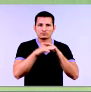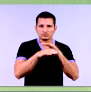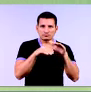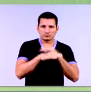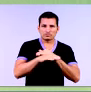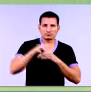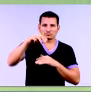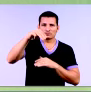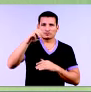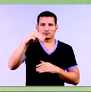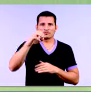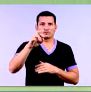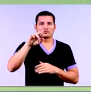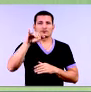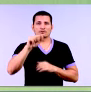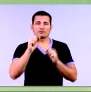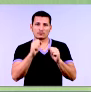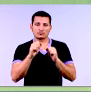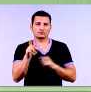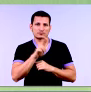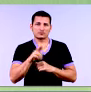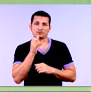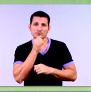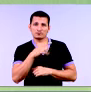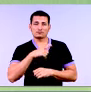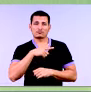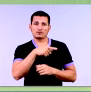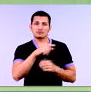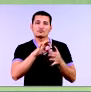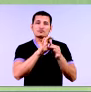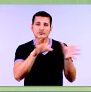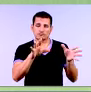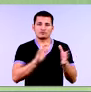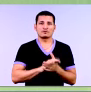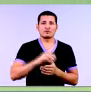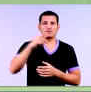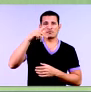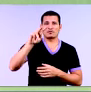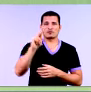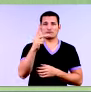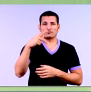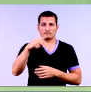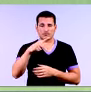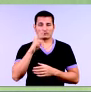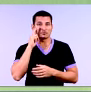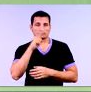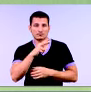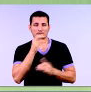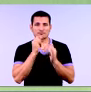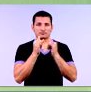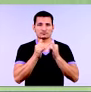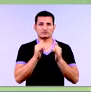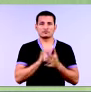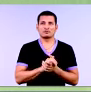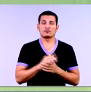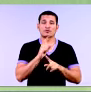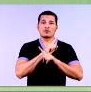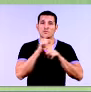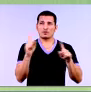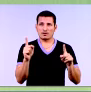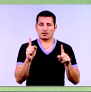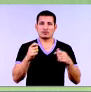utilizado enquanto estiver disponível. Em PHP, observem essa informação. Não